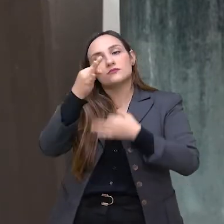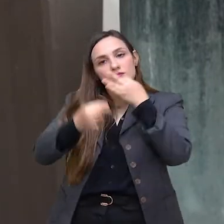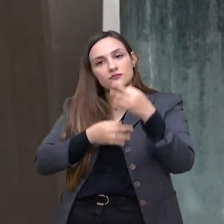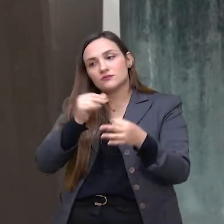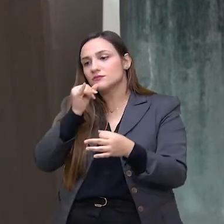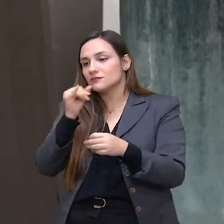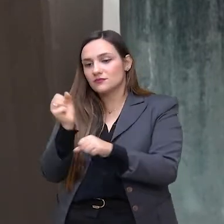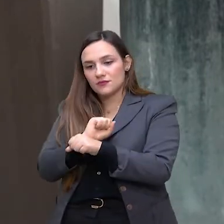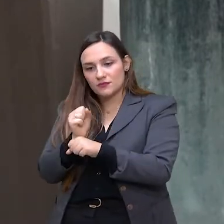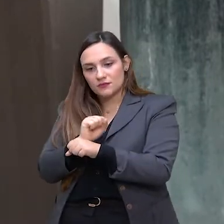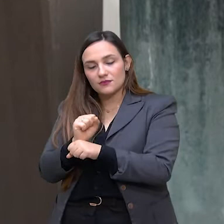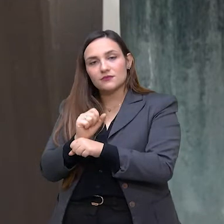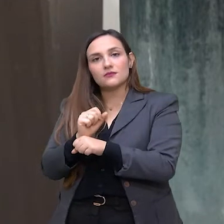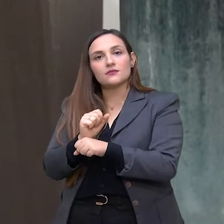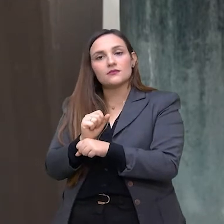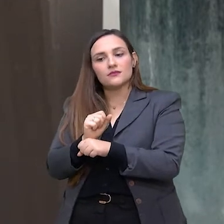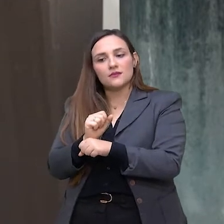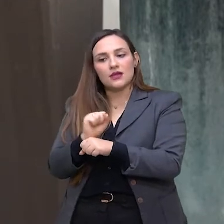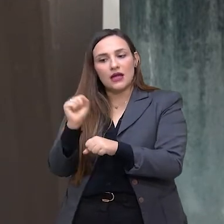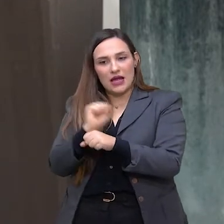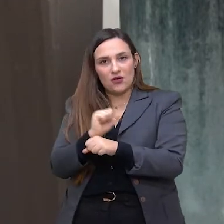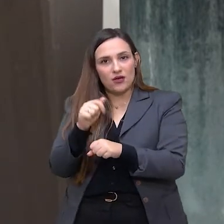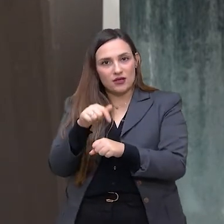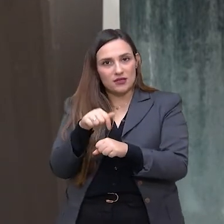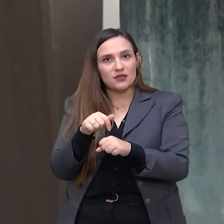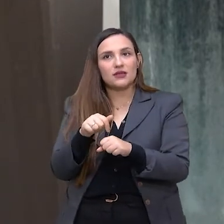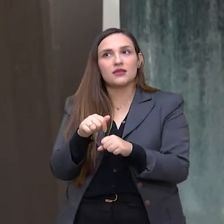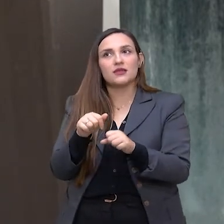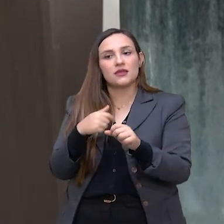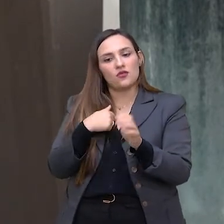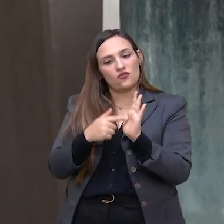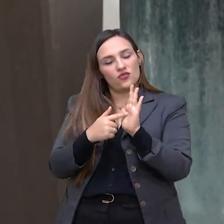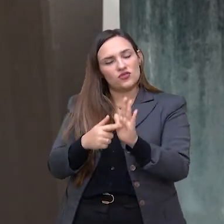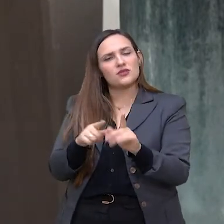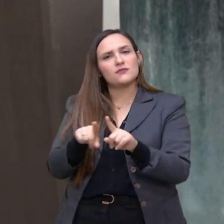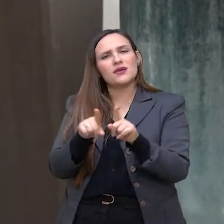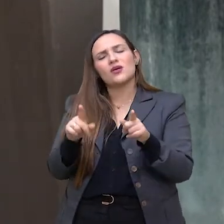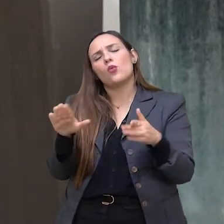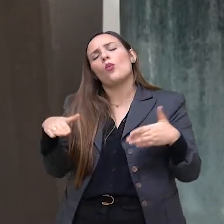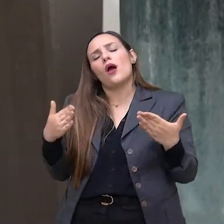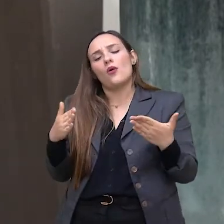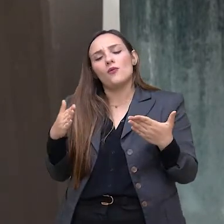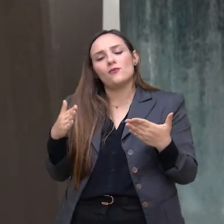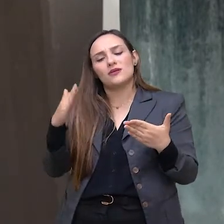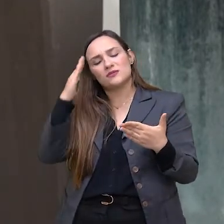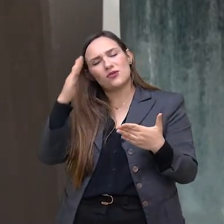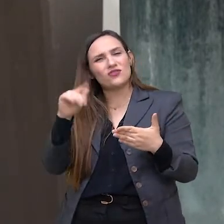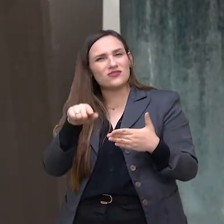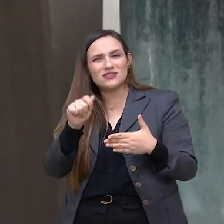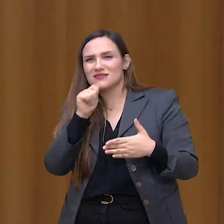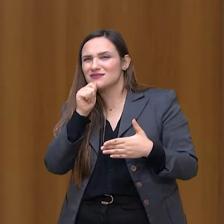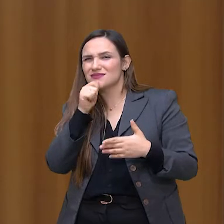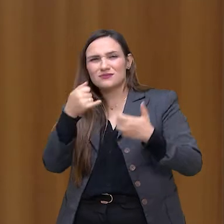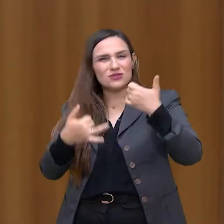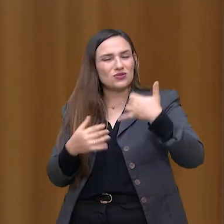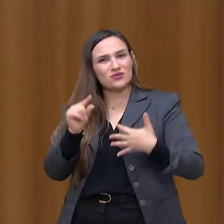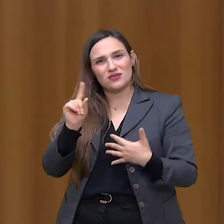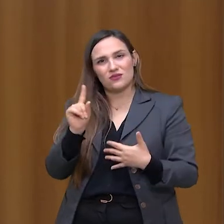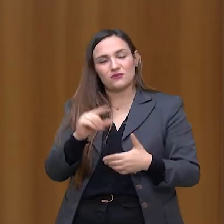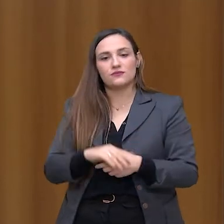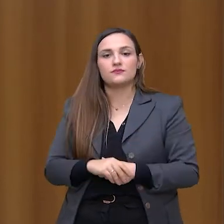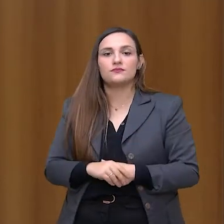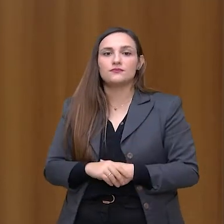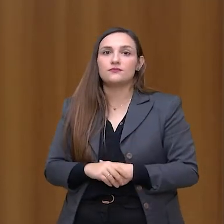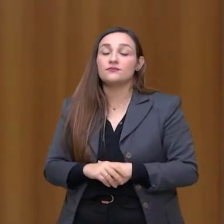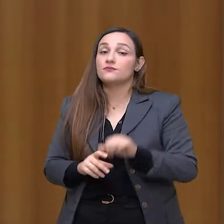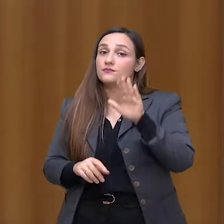o carro, a frota oficial, né? Quais seriam outros indicadores que a gente não abordou ainda nessa entrevista, doutora? Então, mas